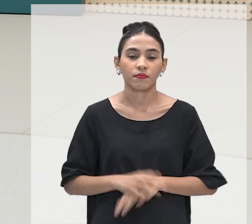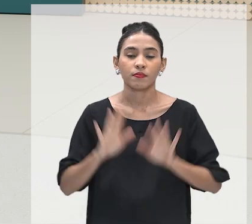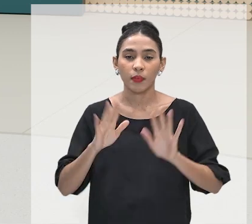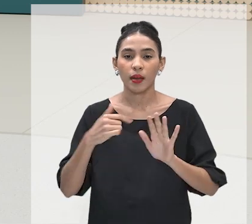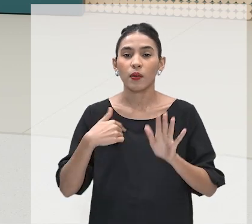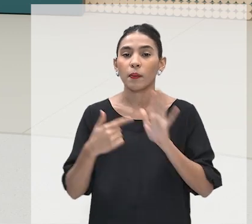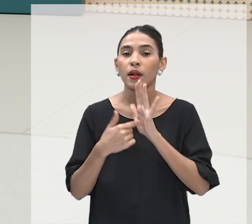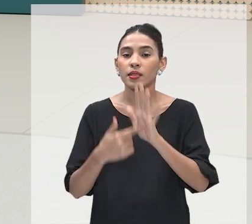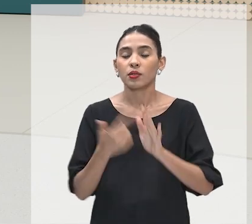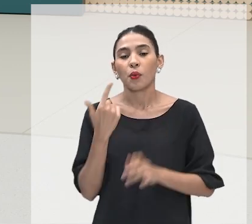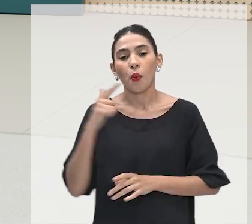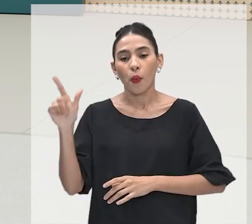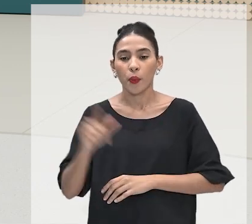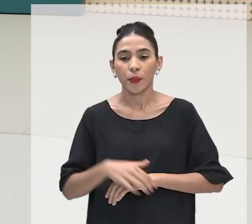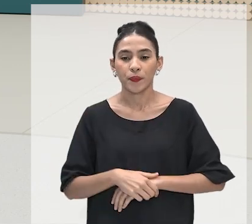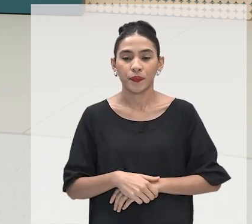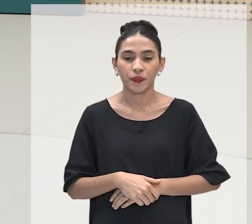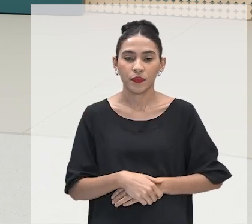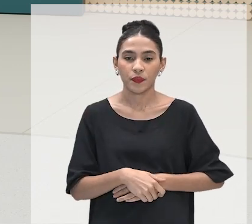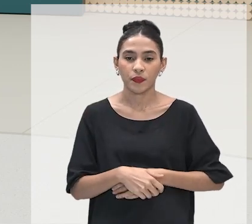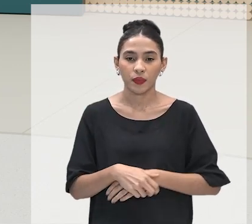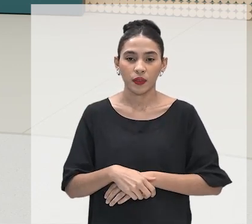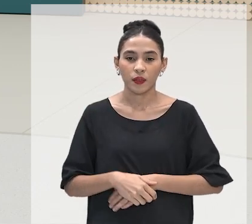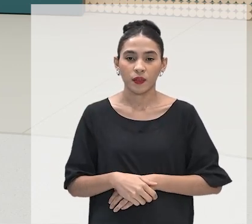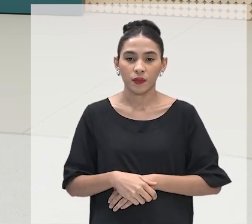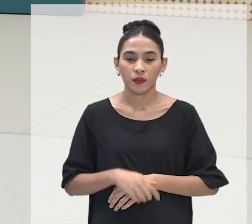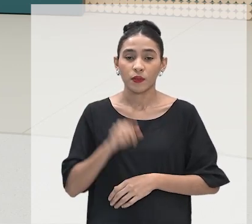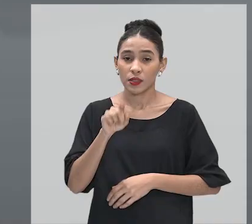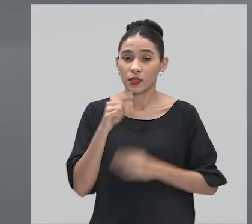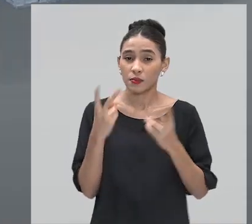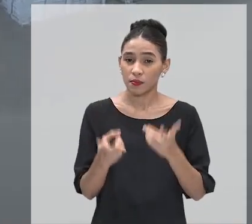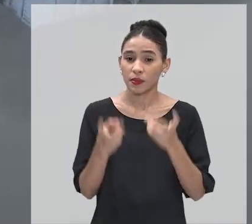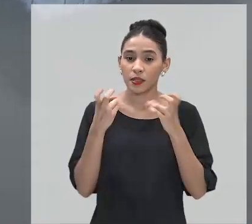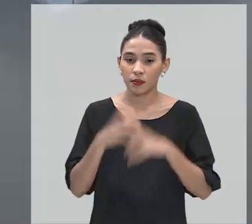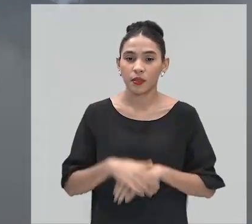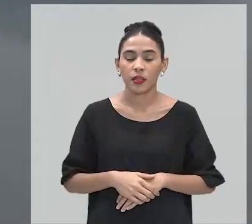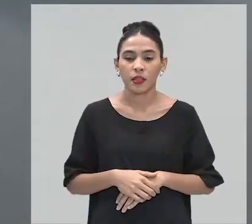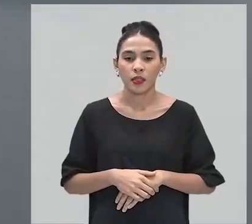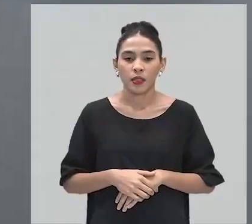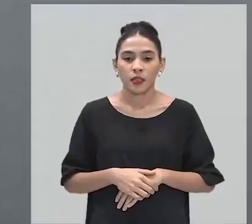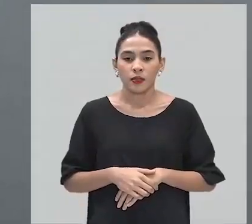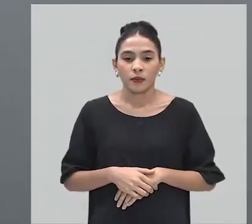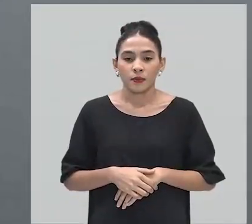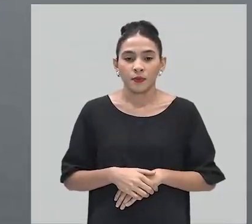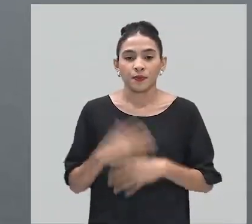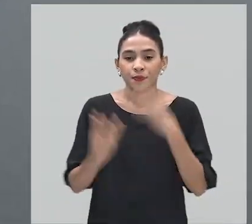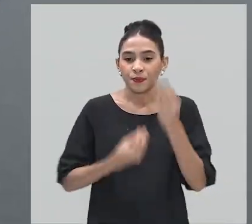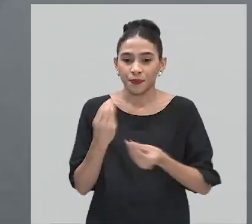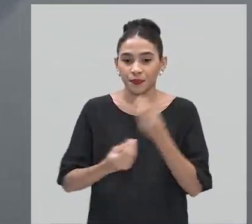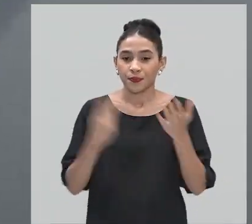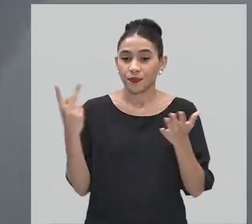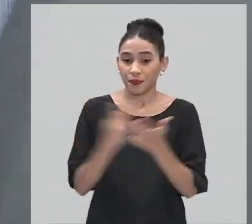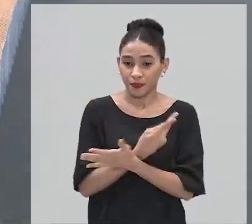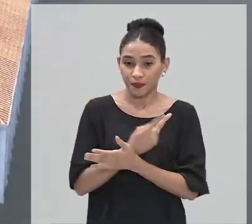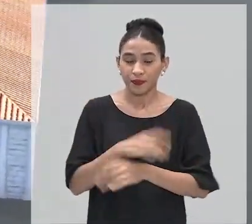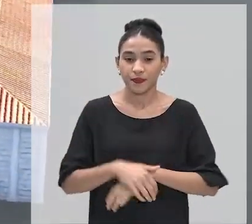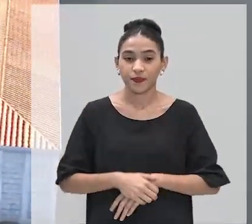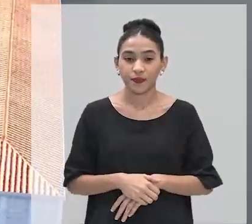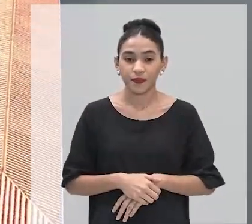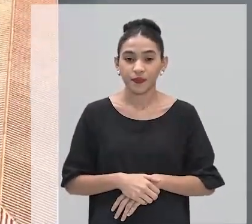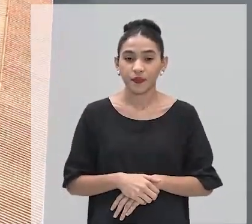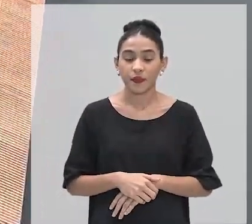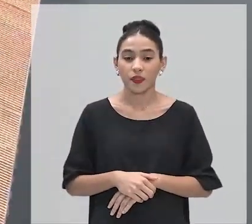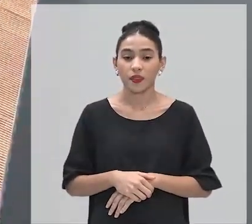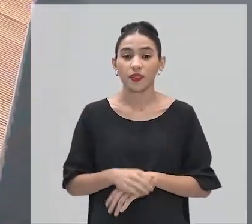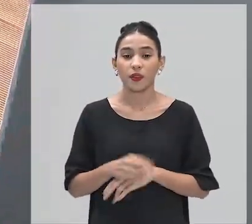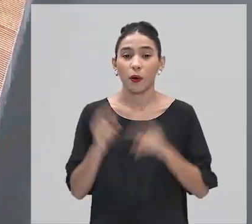para vocês aqui, para vocês verificarem, né, verem aqui como é que realmente acontecia esse teatro. Olha o jardim,